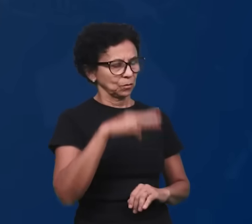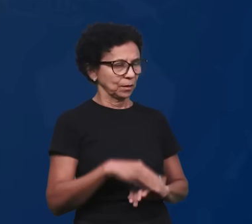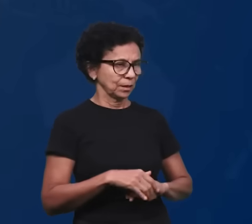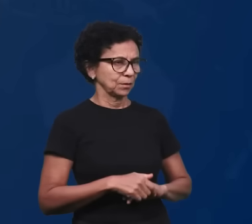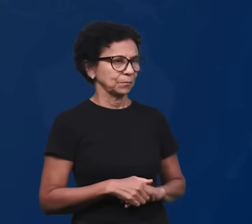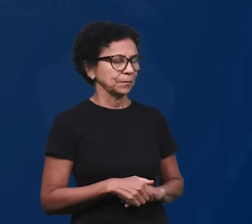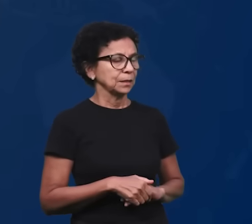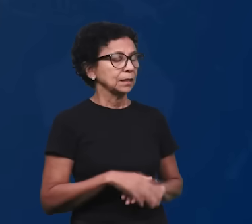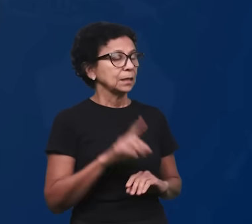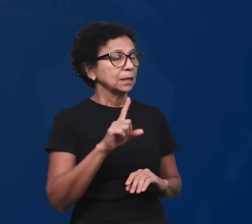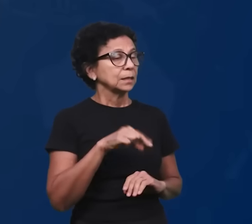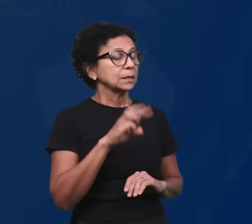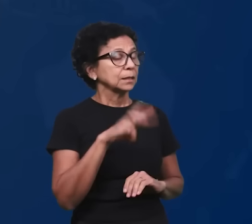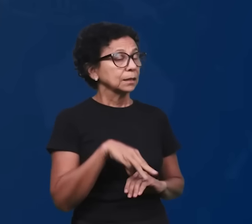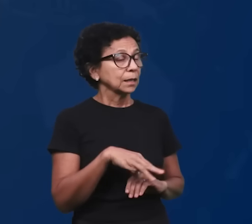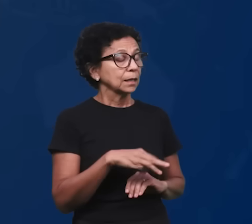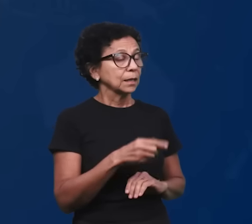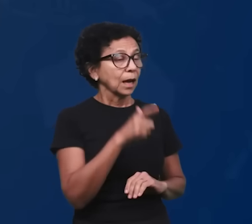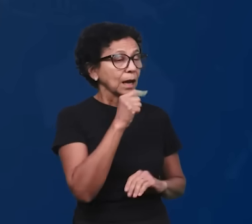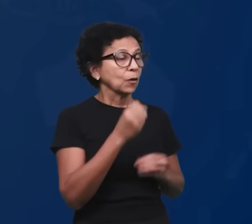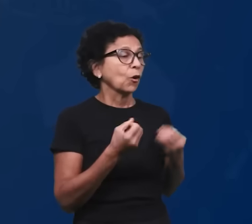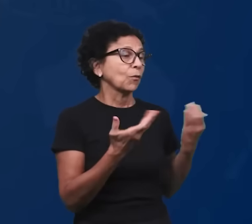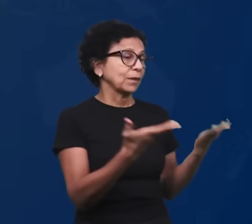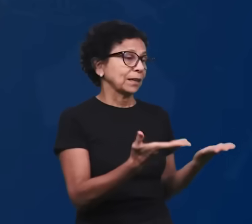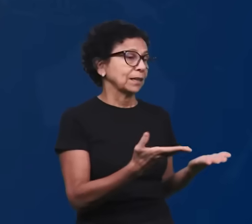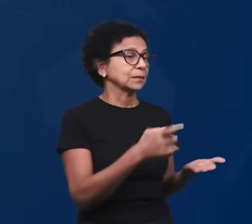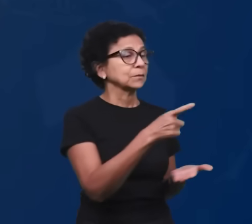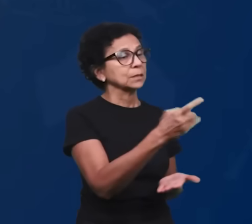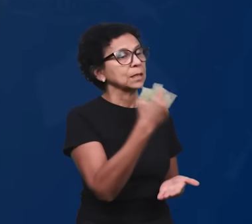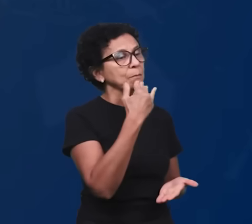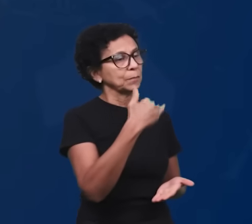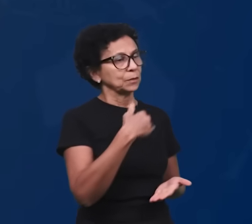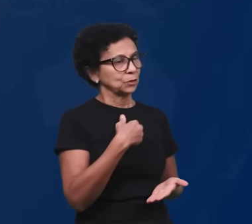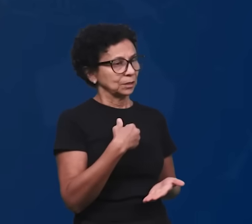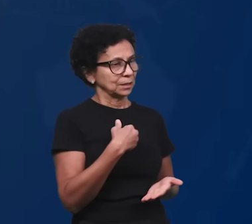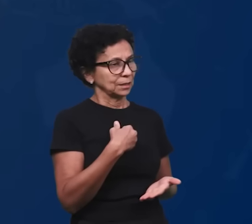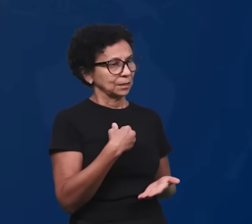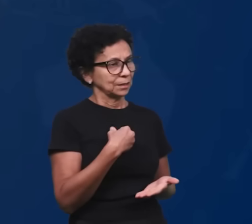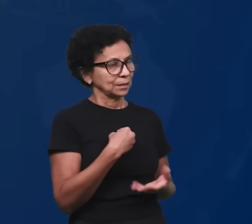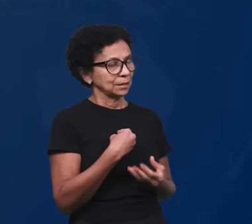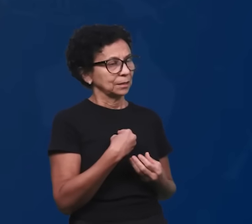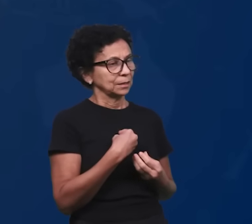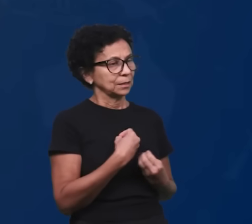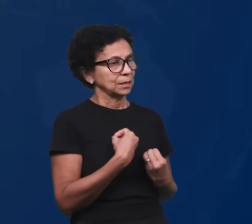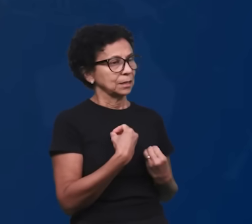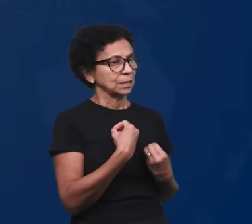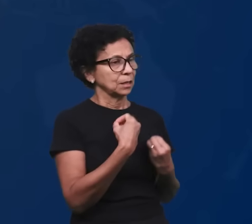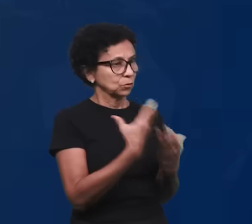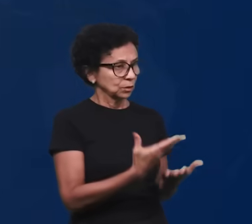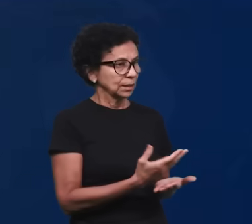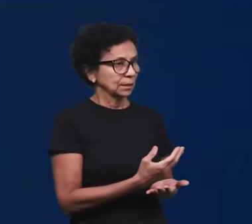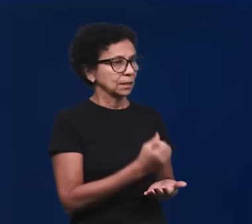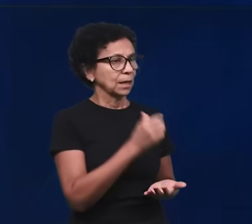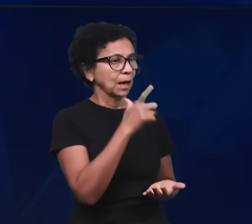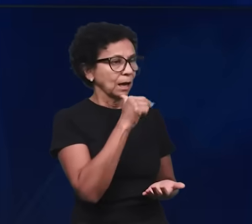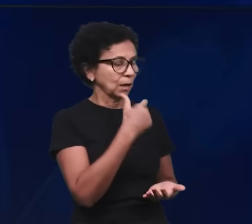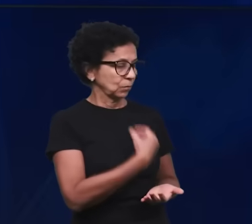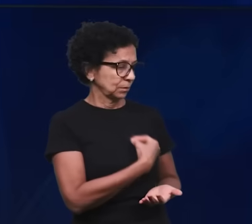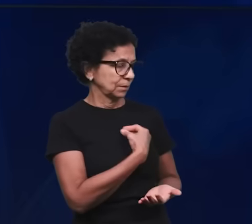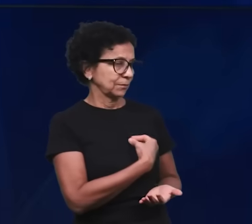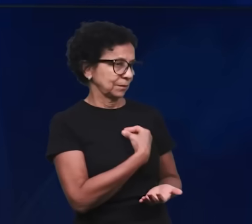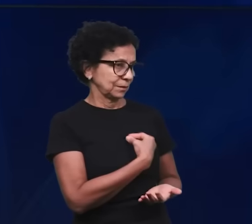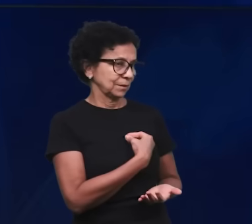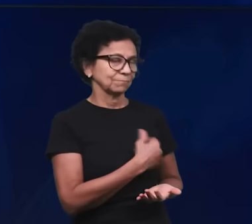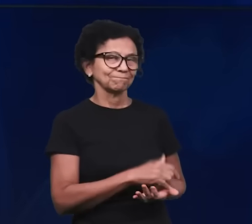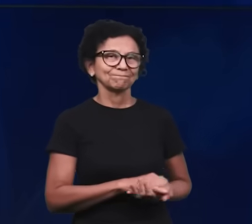te diz, dá-me de beber, tu lhe pedirias e daria a água da vida. Interessante que Jesus ofereceu para aquela